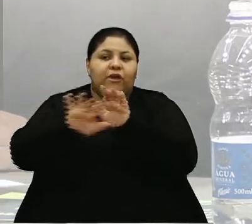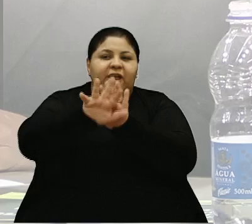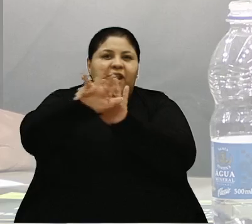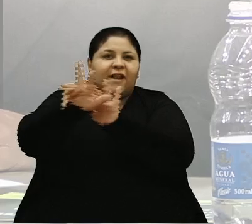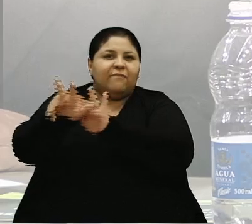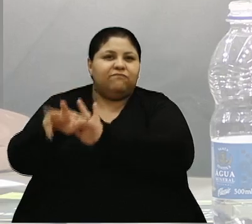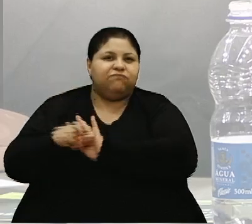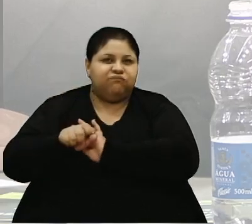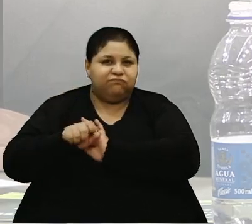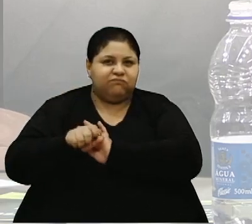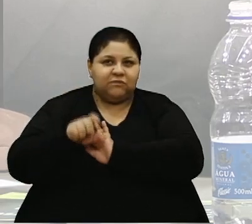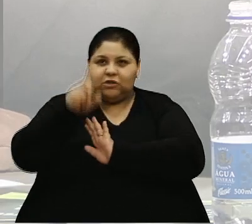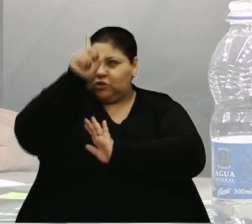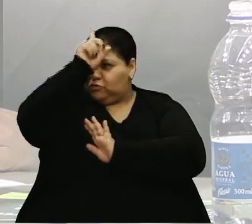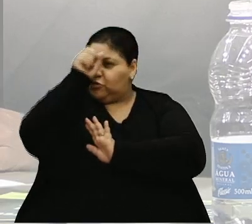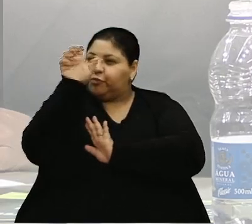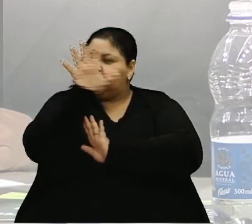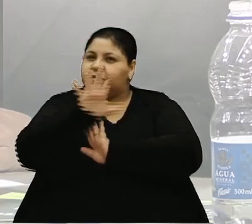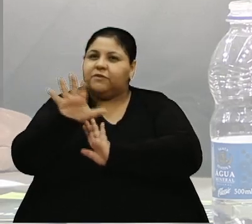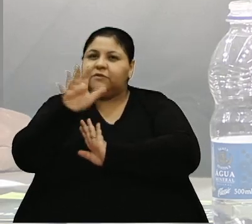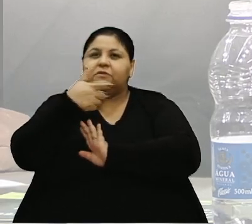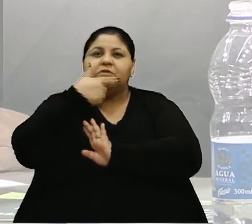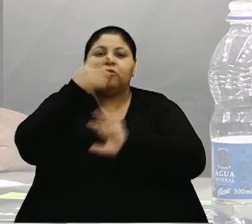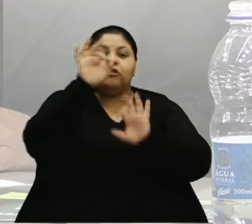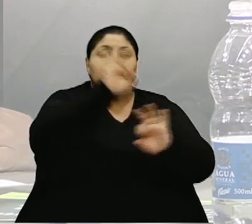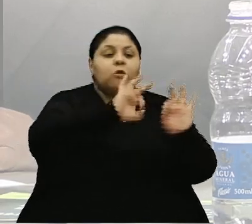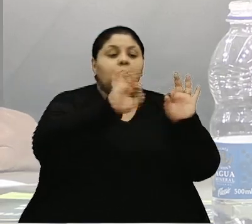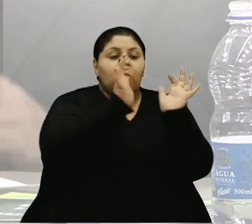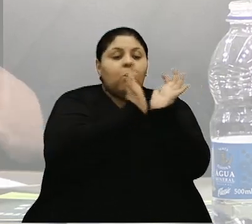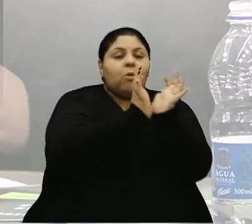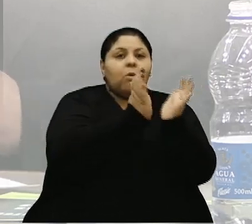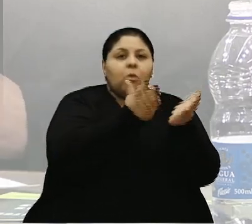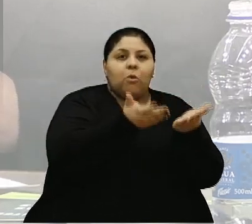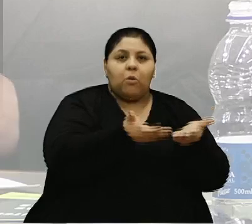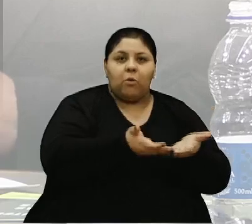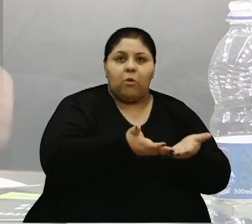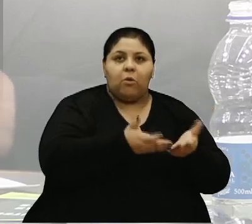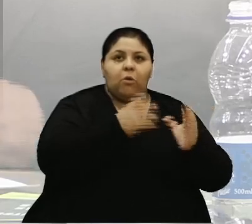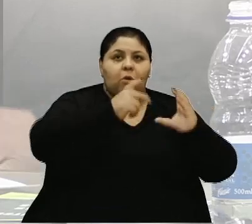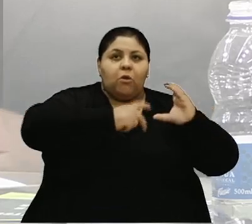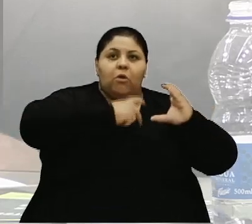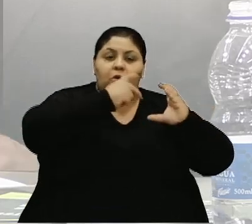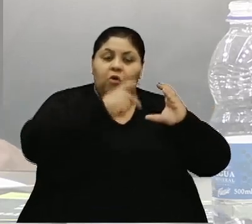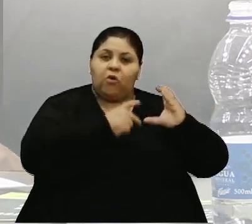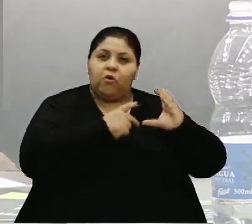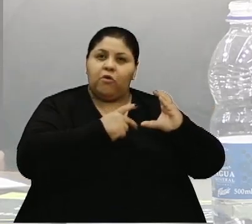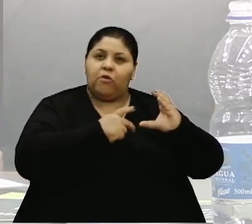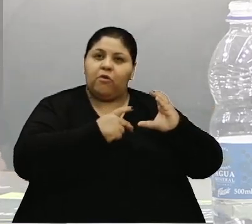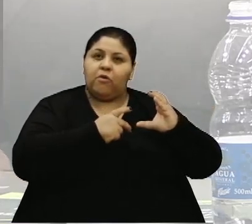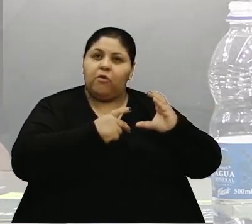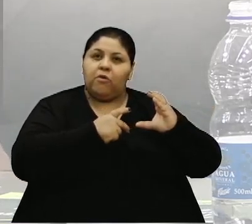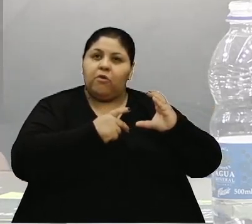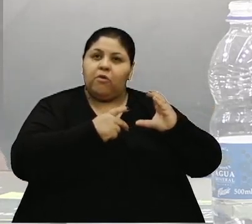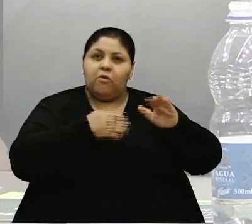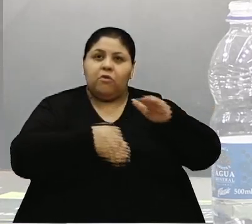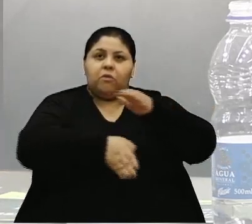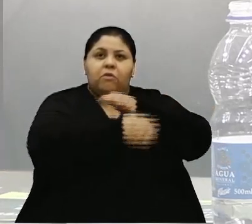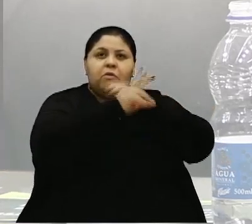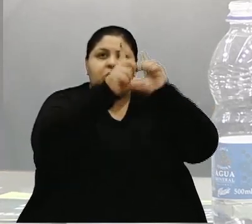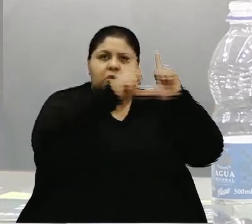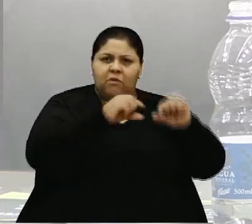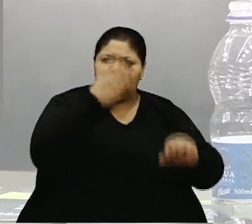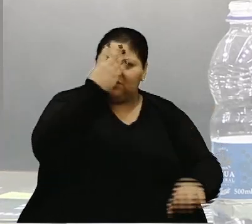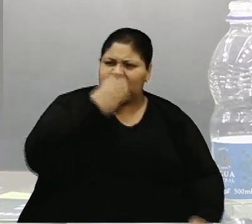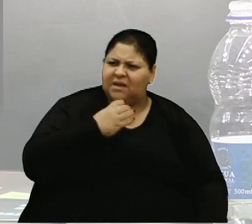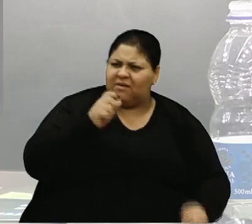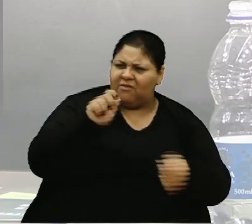um calote no Hospital Geral. E eu disse, vamos montar uma comissão na Câmara de Vereadores, vamos montar. E vamos para Brasília. Sério, vereador,